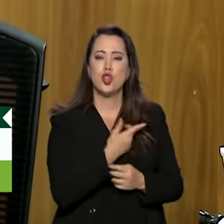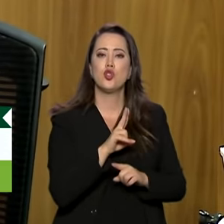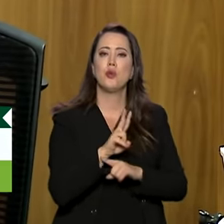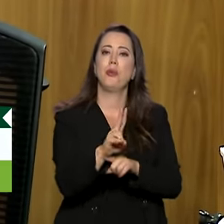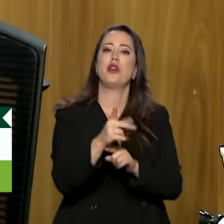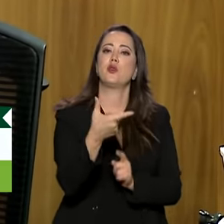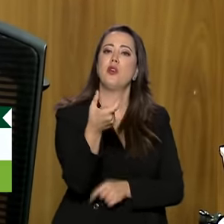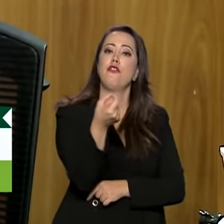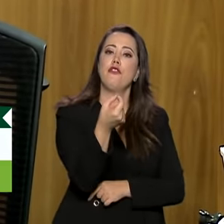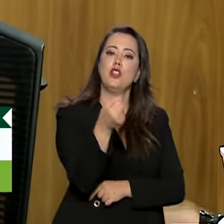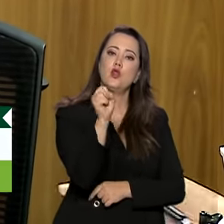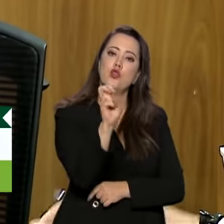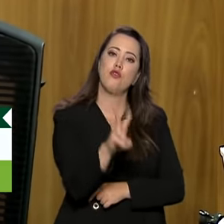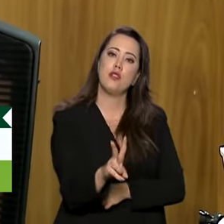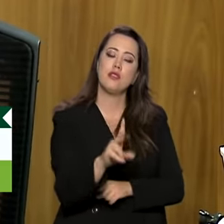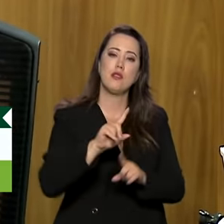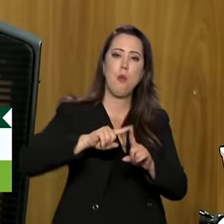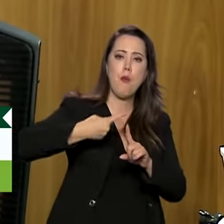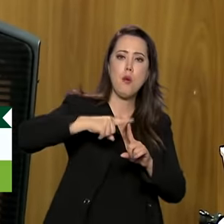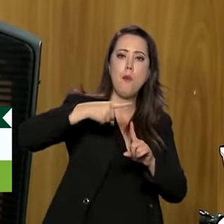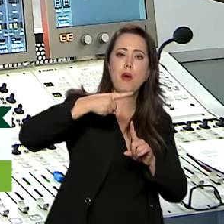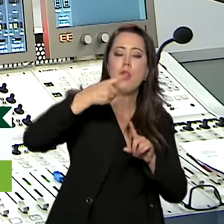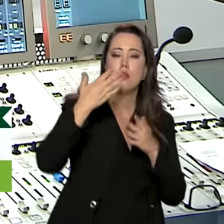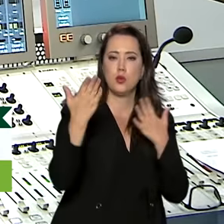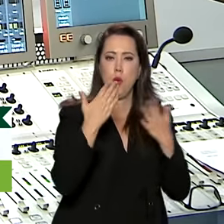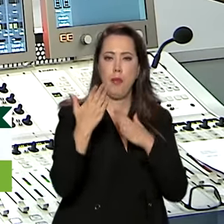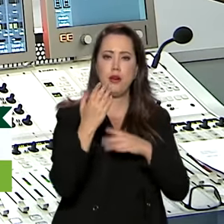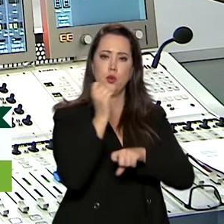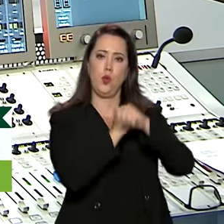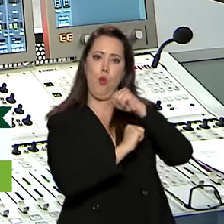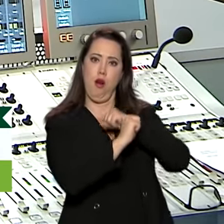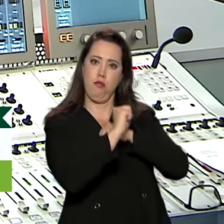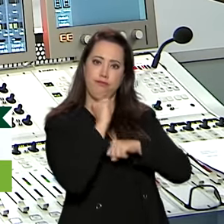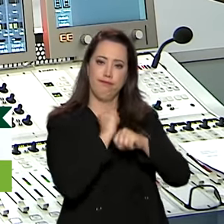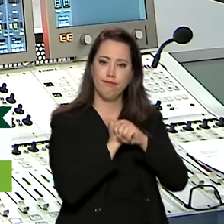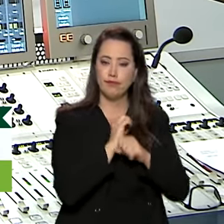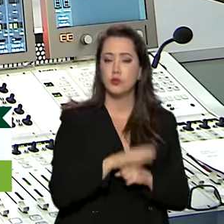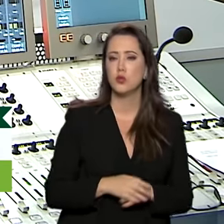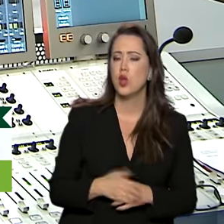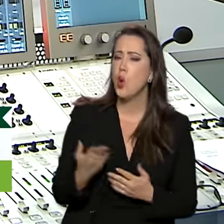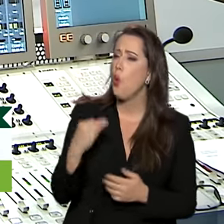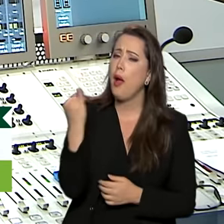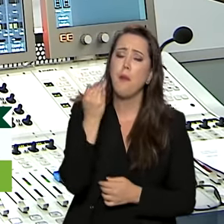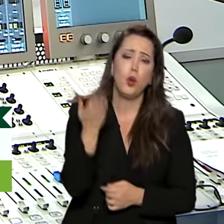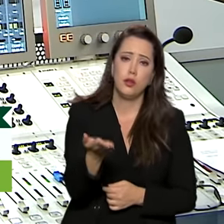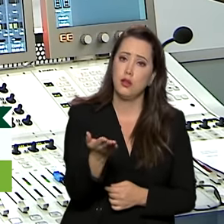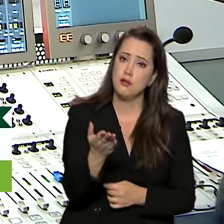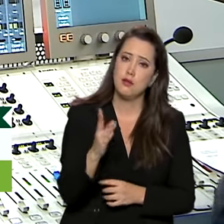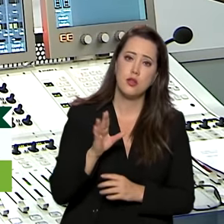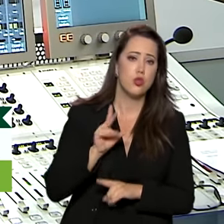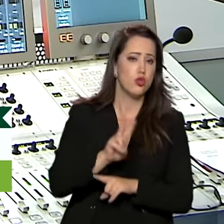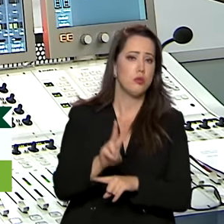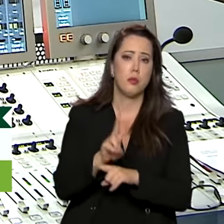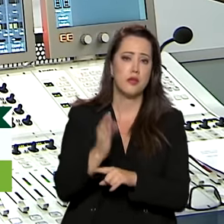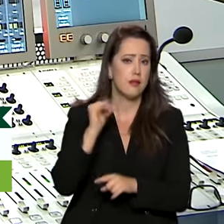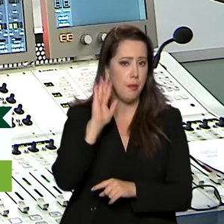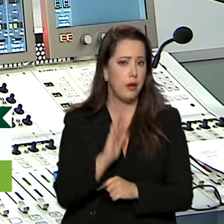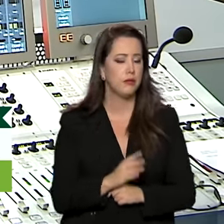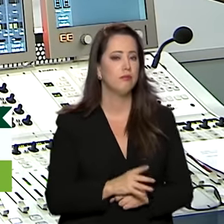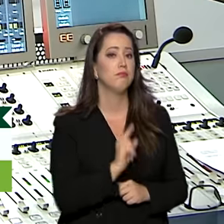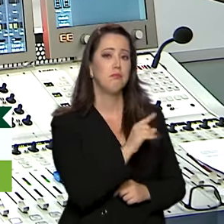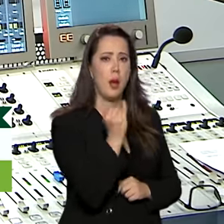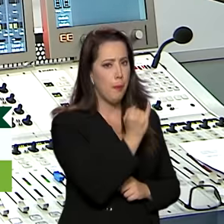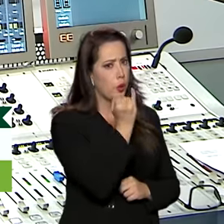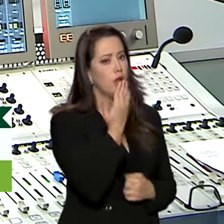desse governo ou do governo anterior e qual o impacto disso na ponta Presidente é muito importante porque a Caixa vai emprestar no